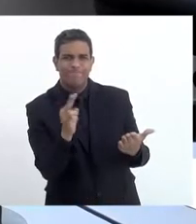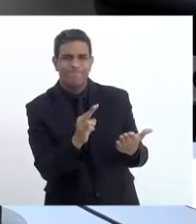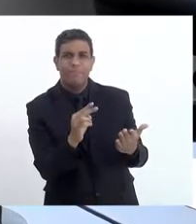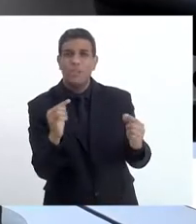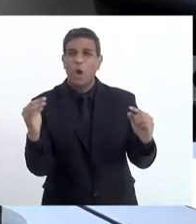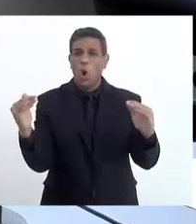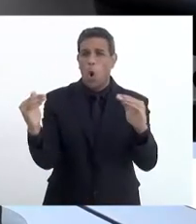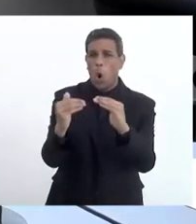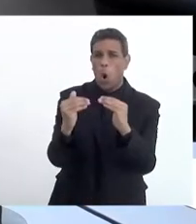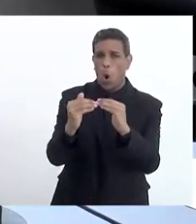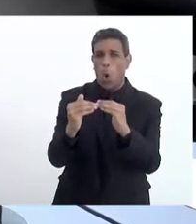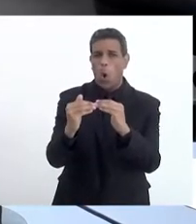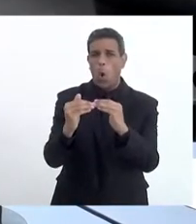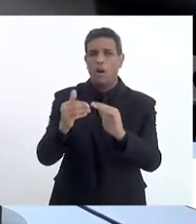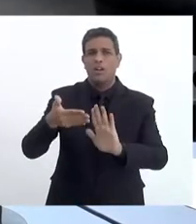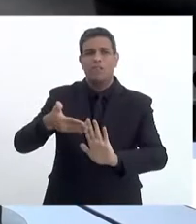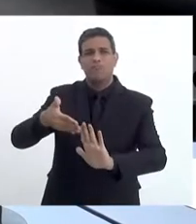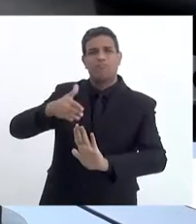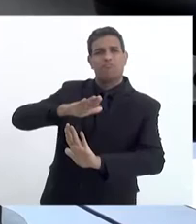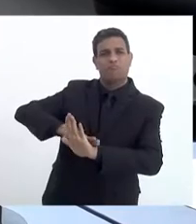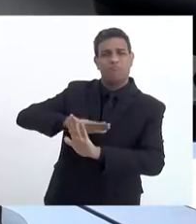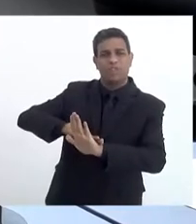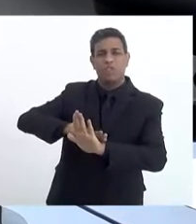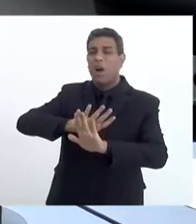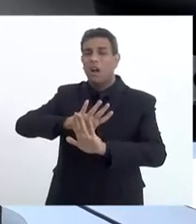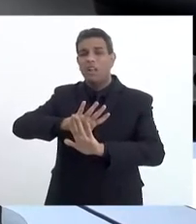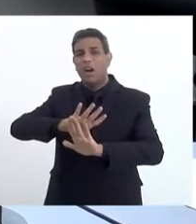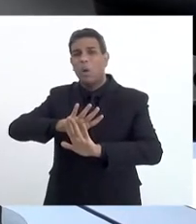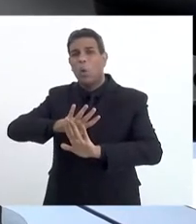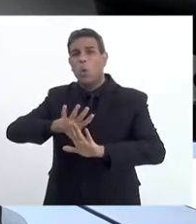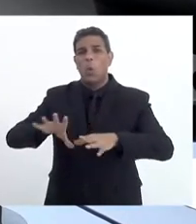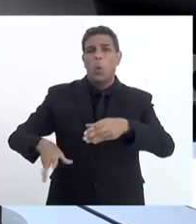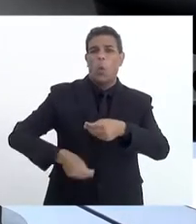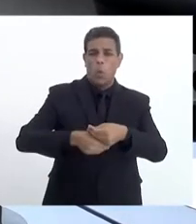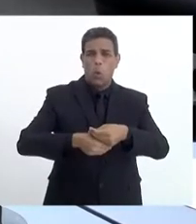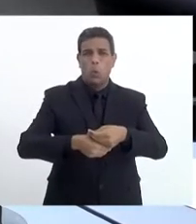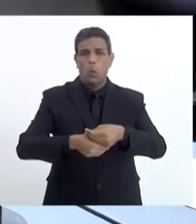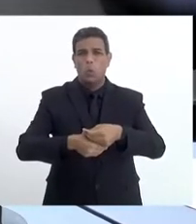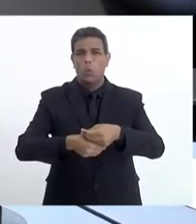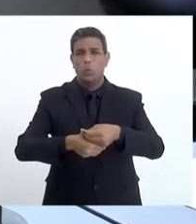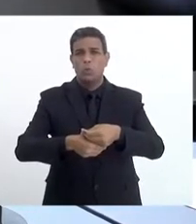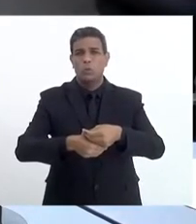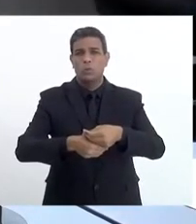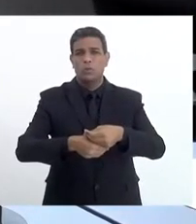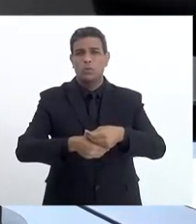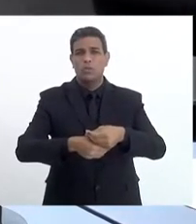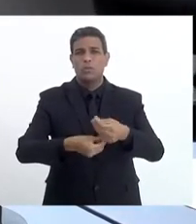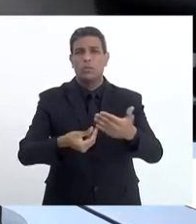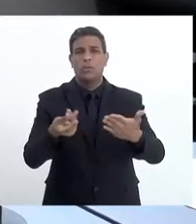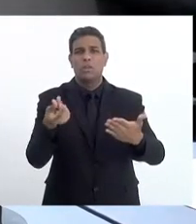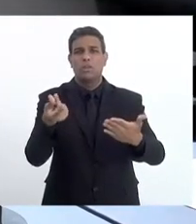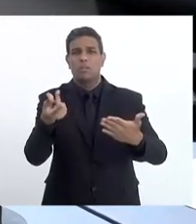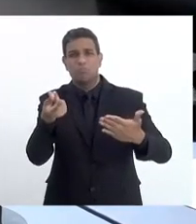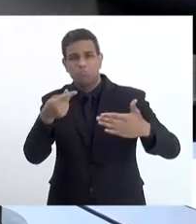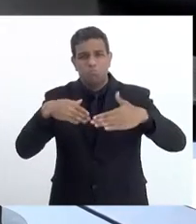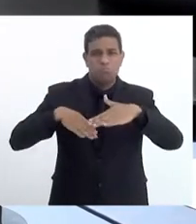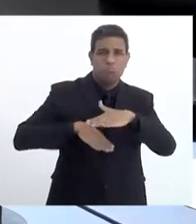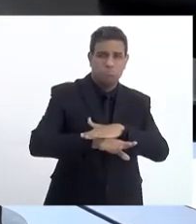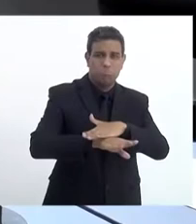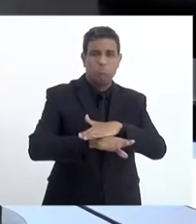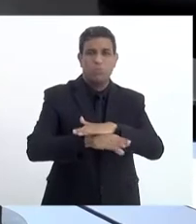concordar, porque eu já fiz isso anteriormente, já está incluído no Fundo Único da Previdência,